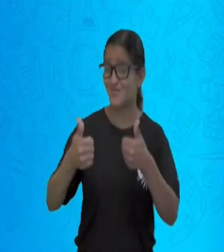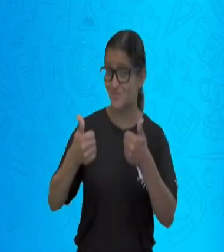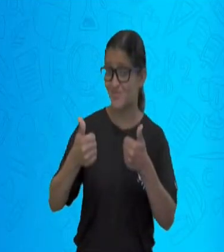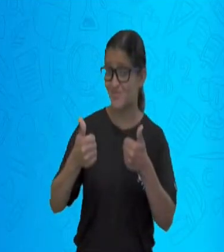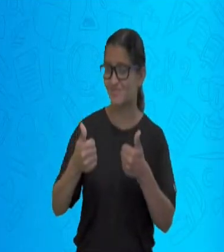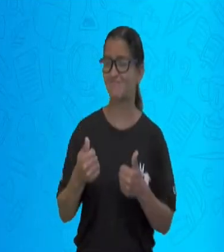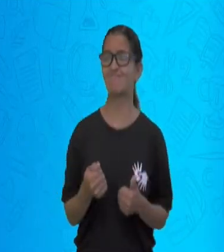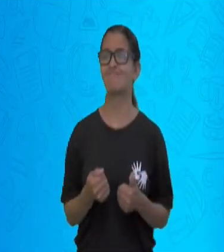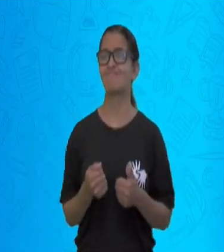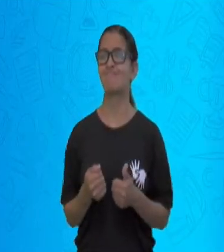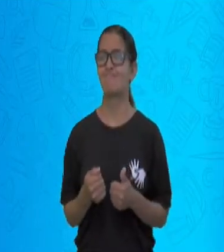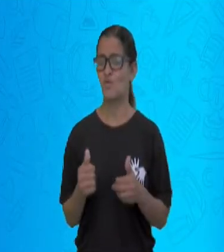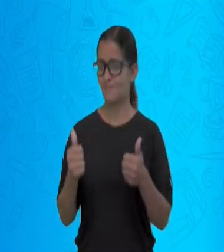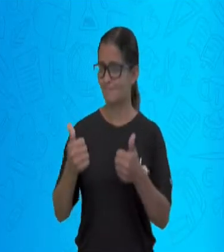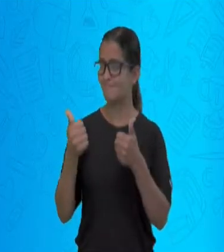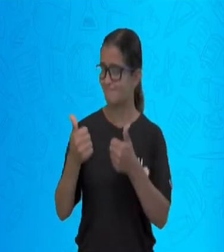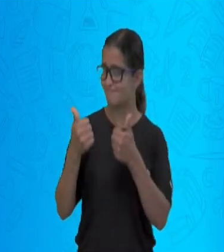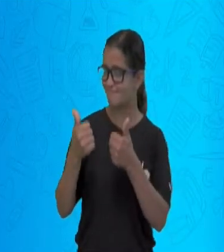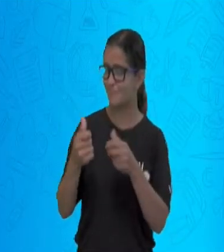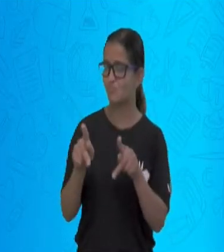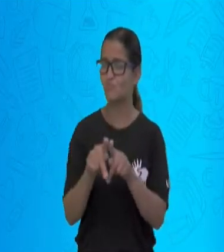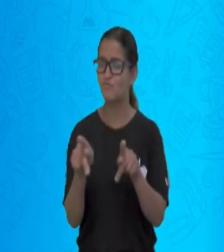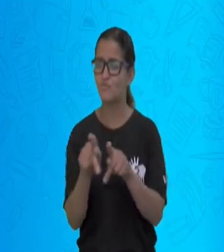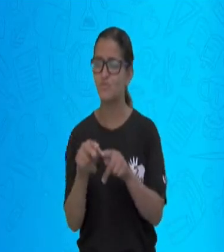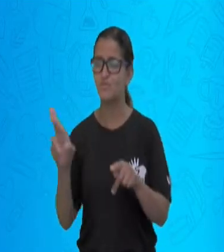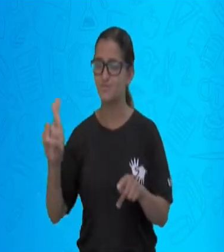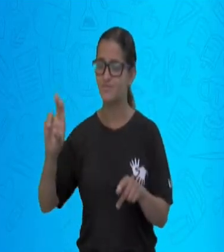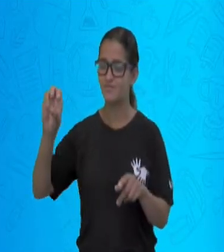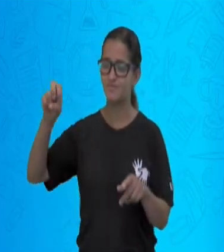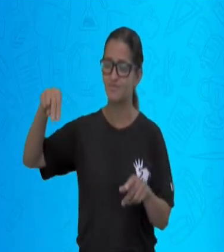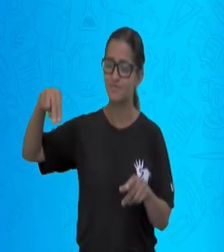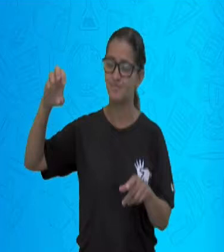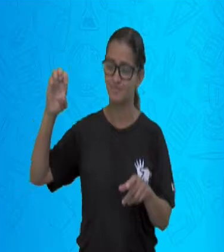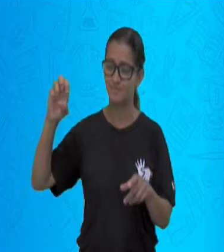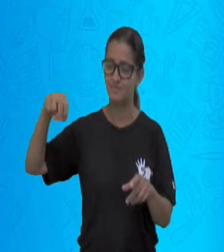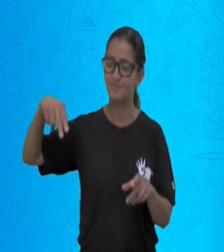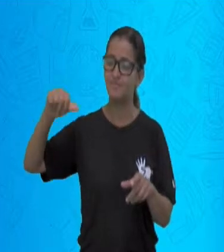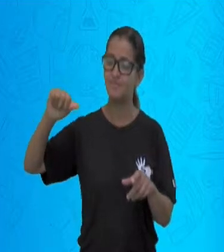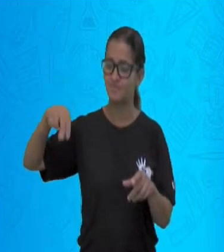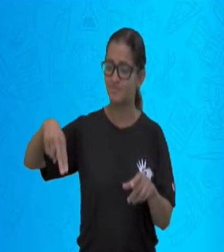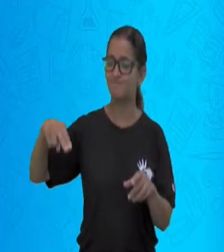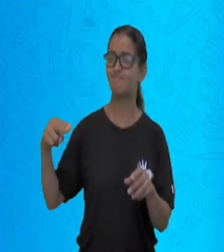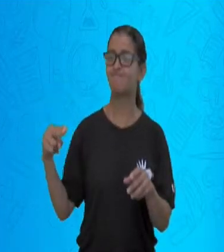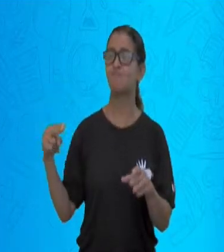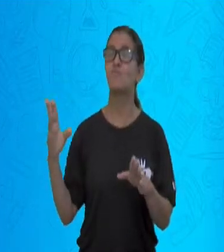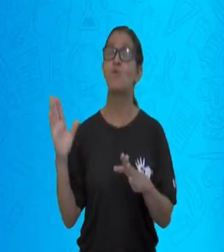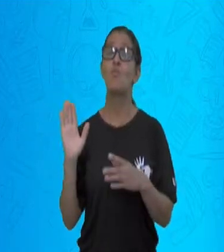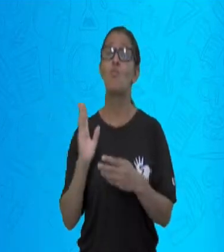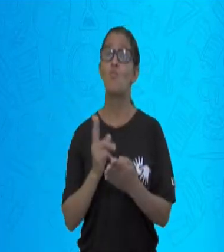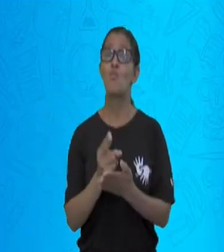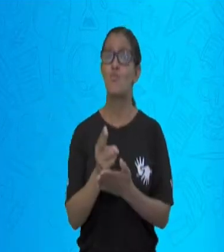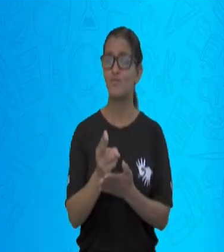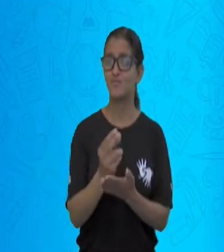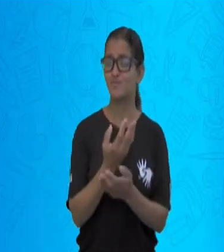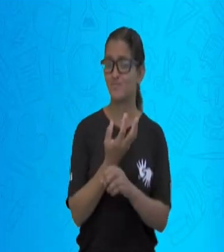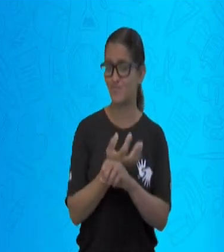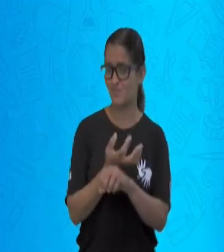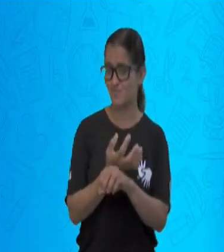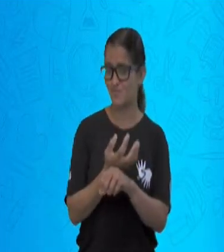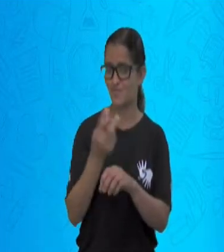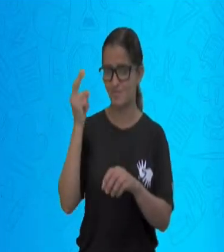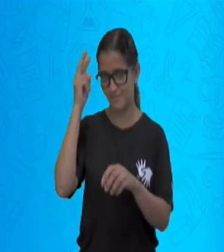Olá, queridos alunos e alunas, tudo bem com vocês? Sou o professor Renan e estaremos dando sequência nas aulas do componente curricular